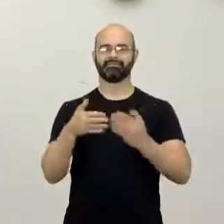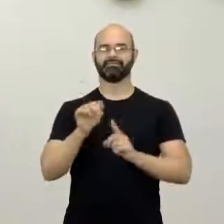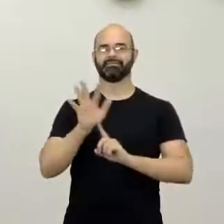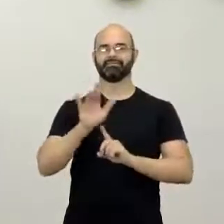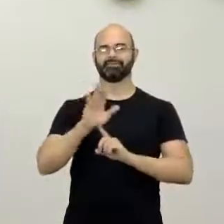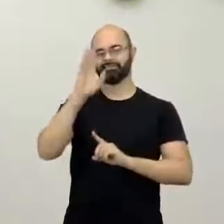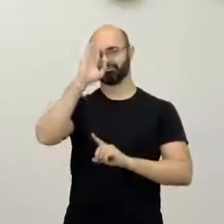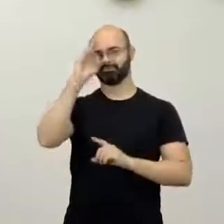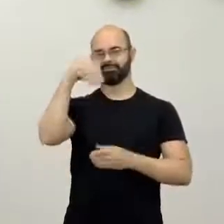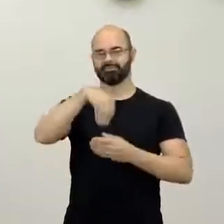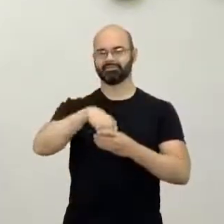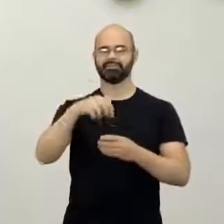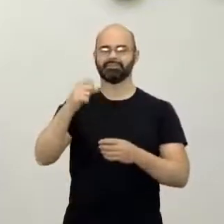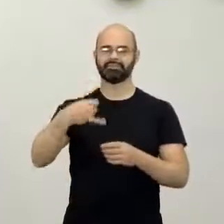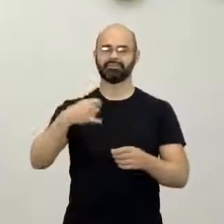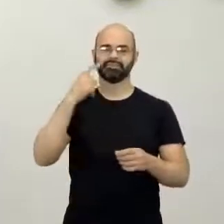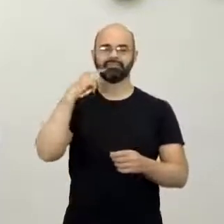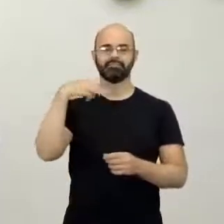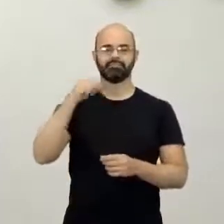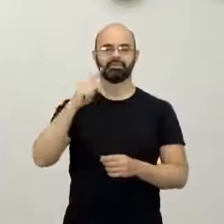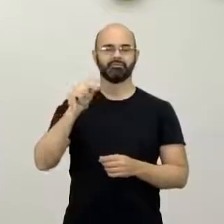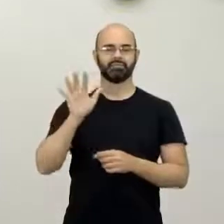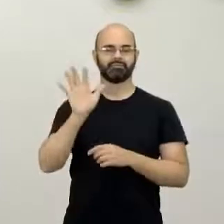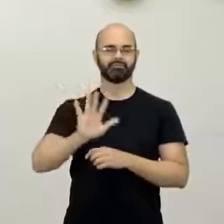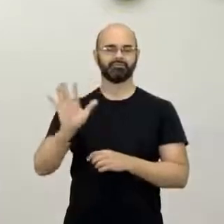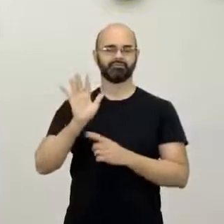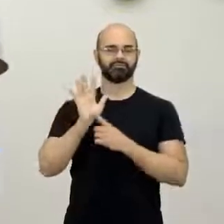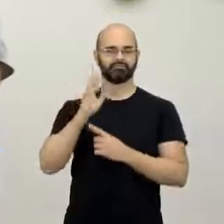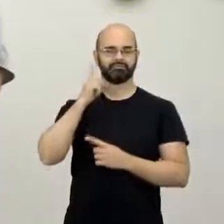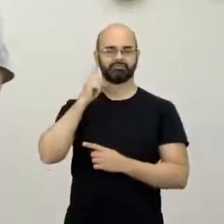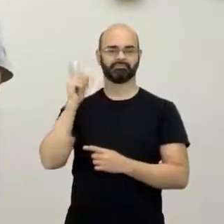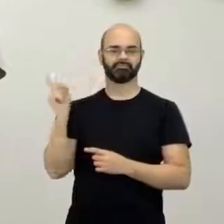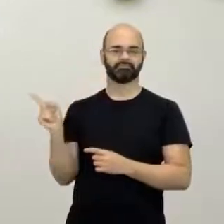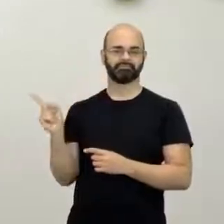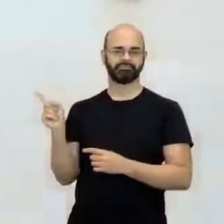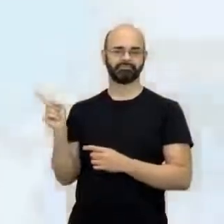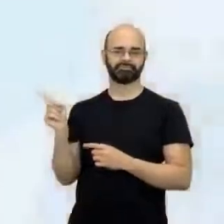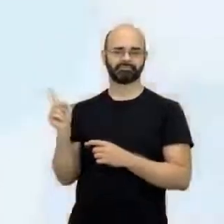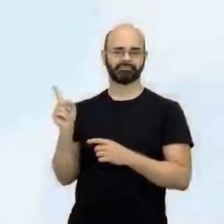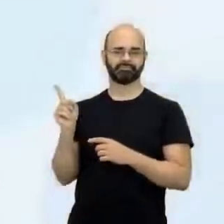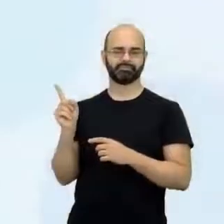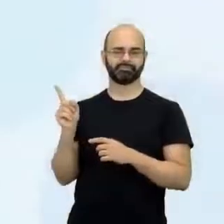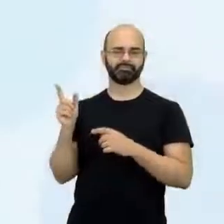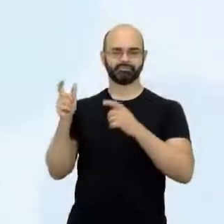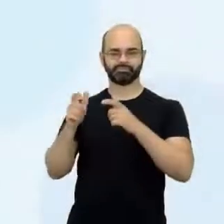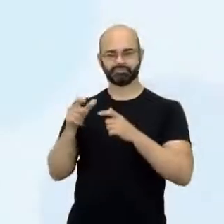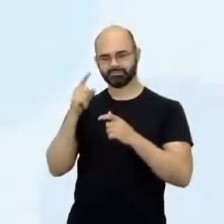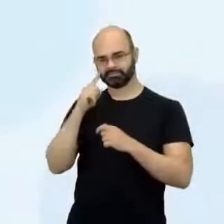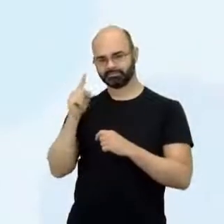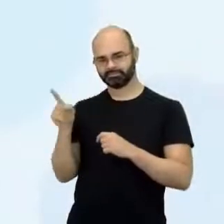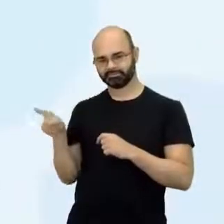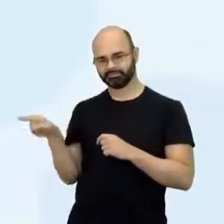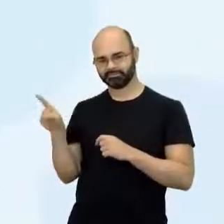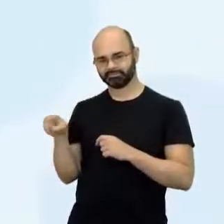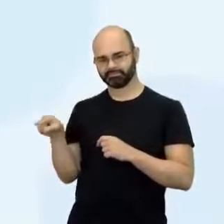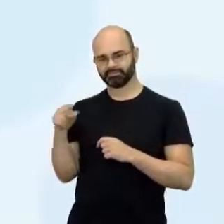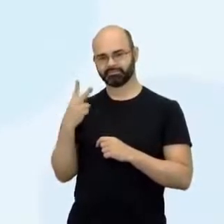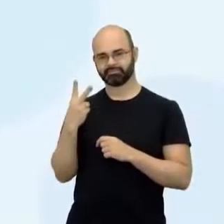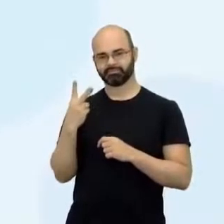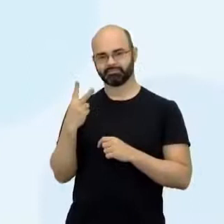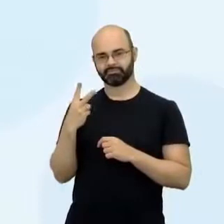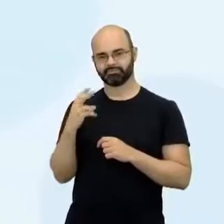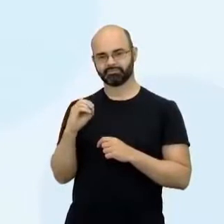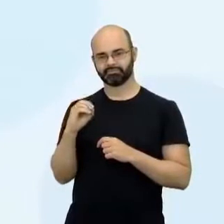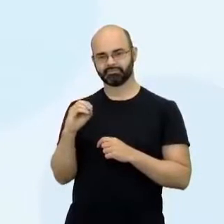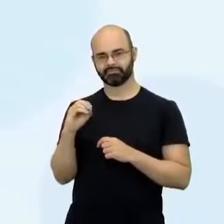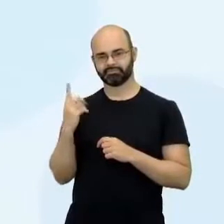Tanto é que vamos colocar aí já um mapa, já para ver a distribuição espacial das indústrias, né? Um mapa aí de